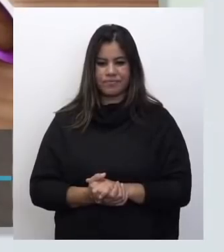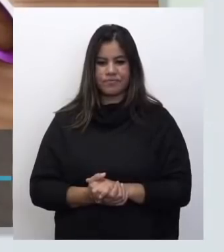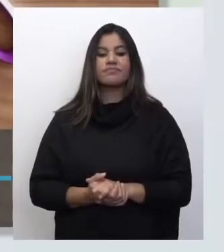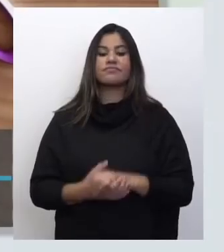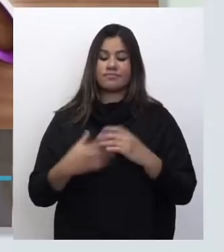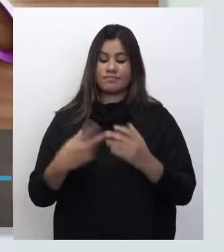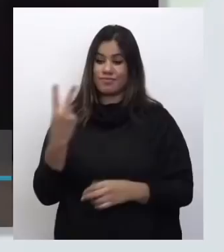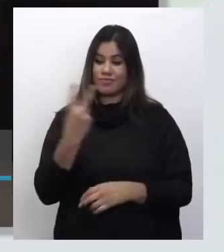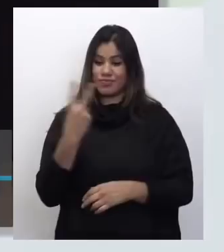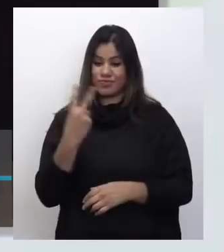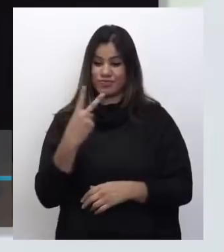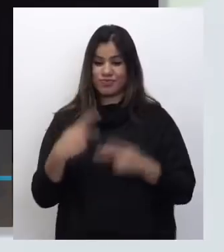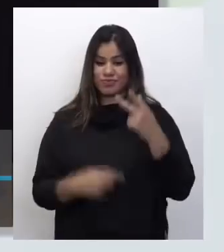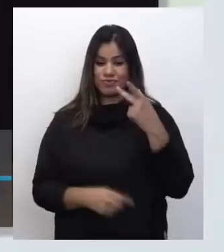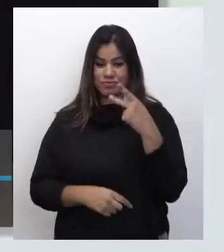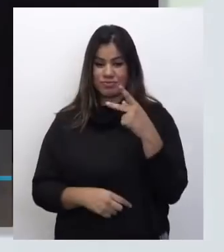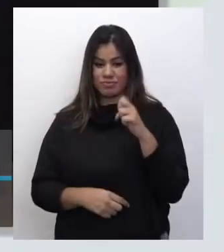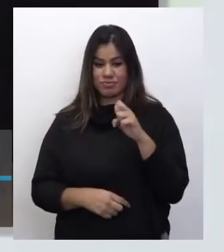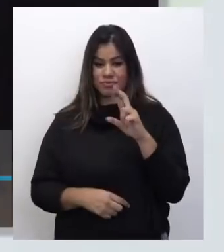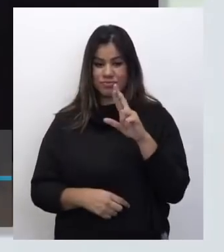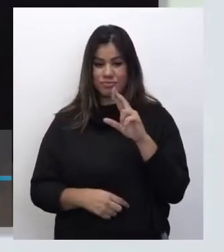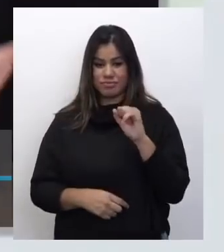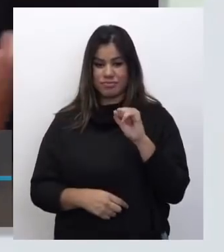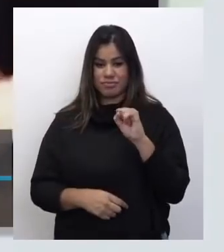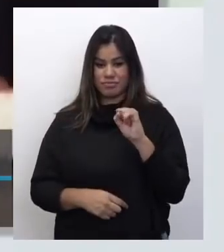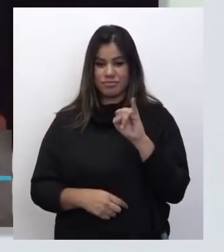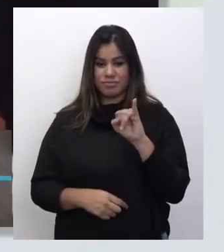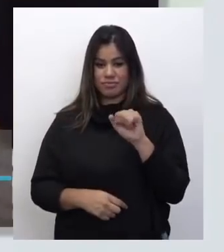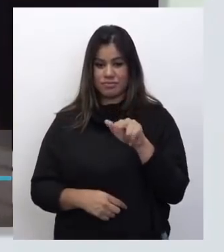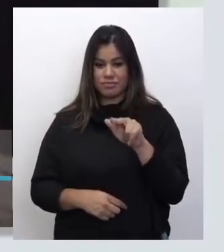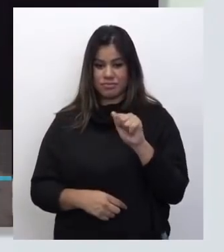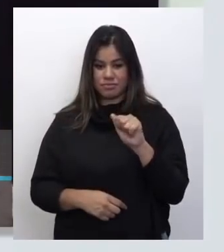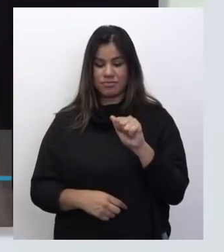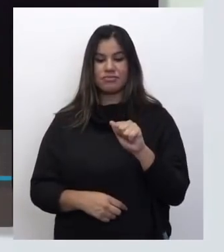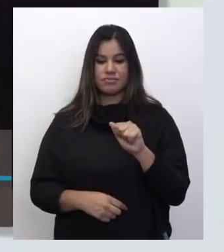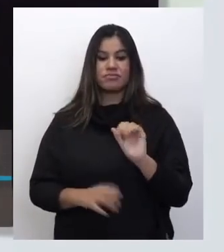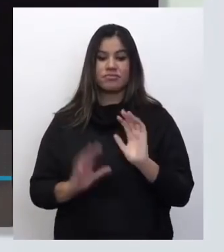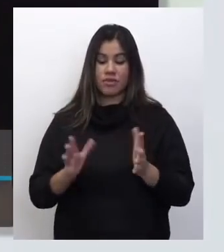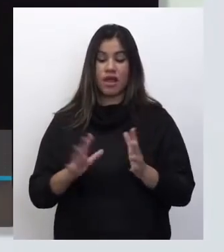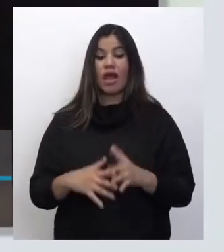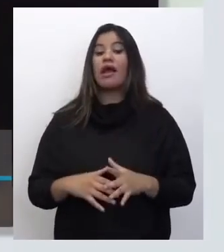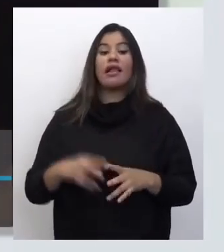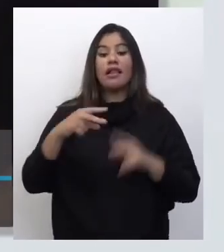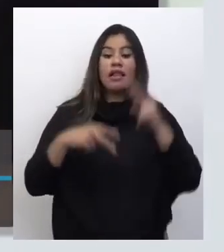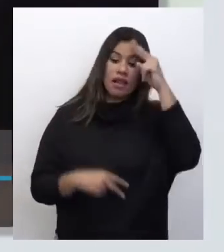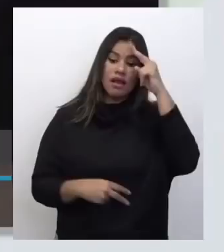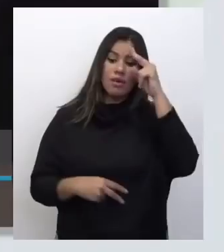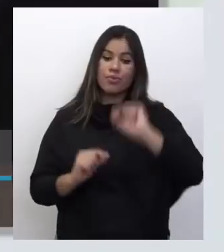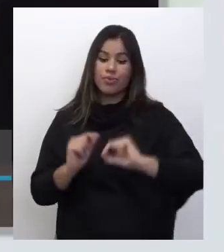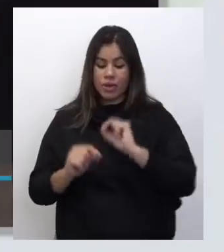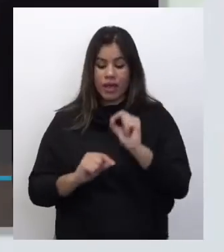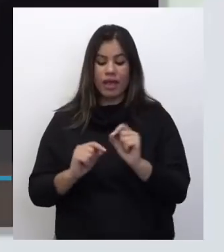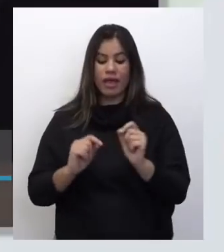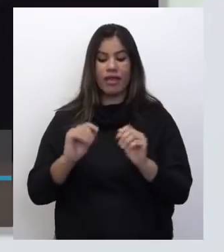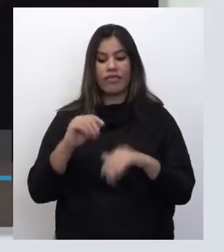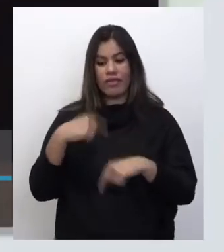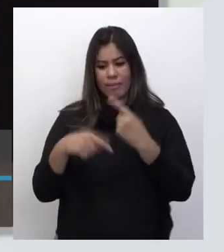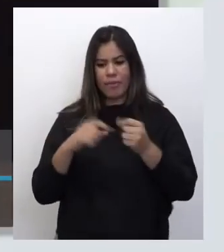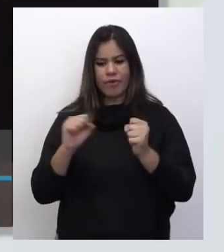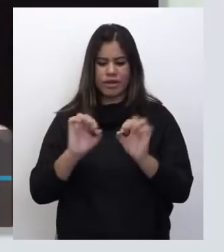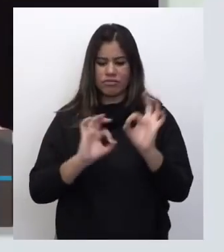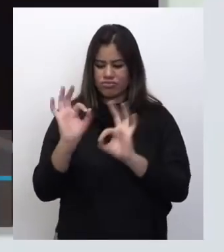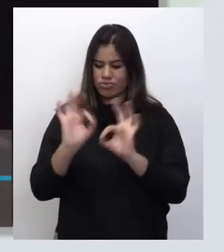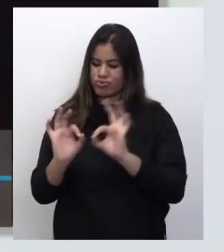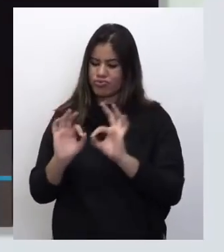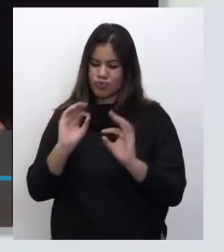duas persianas. Depois, mais tarde, lembrando que isso aqui é só o começo do projeto, dá pra fazer outras decorações, né?